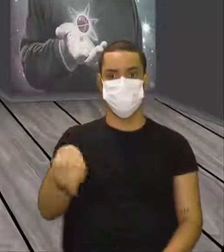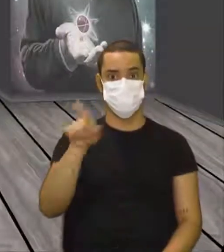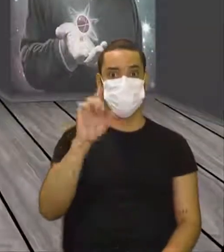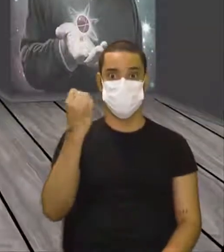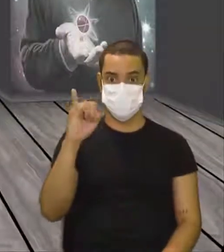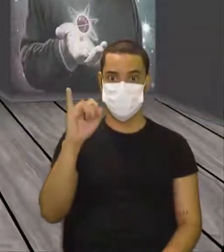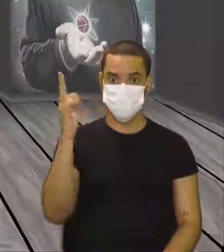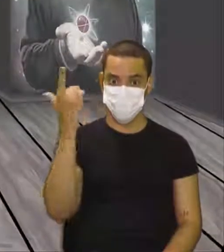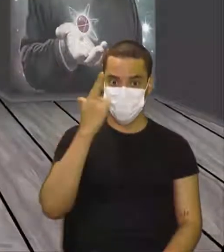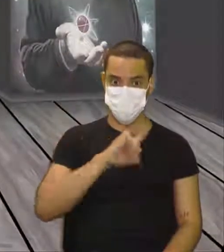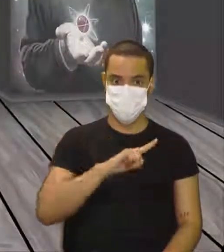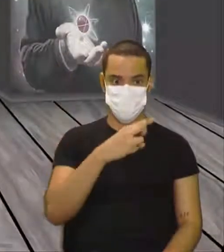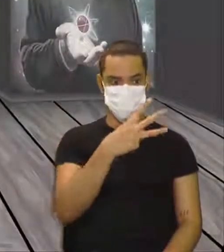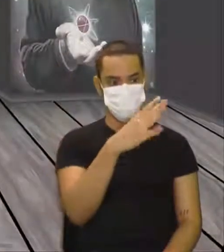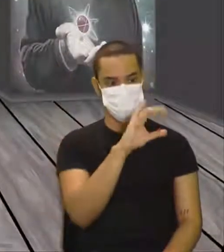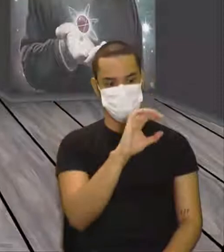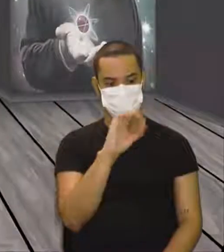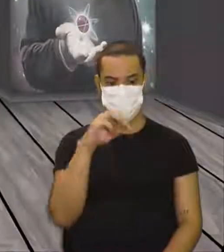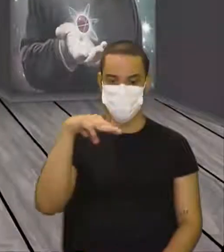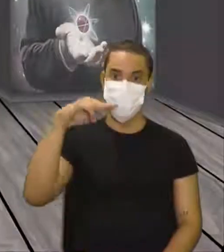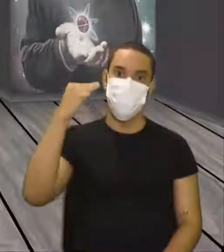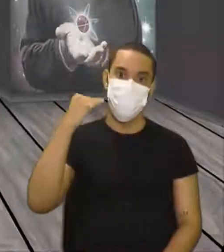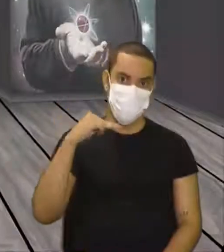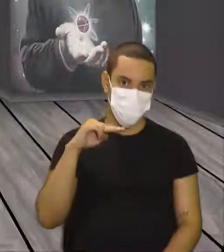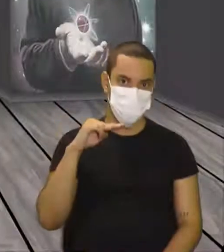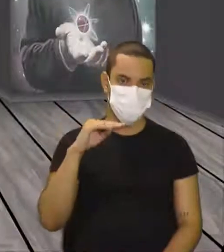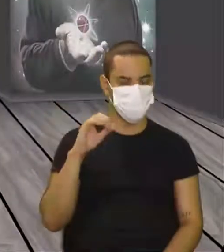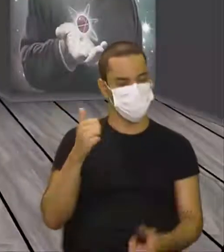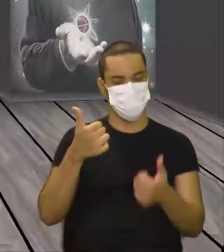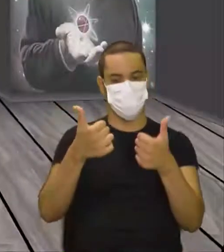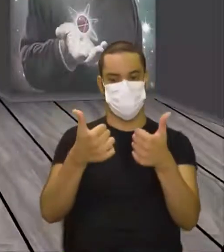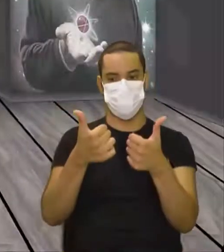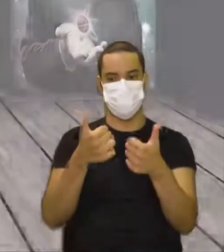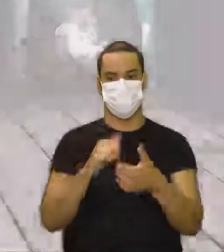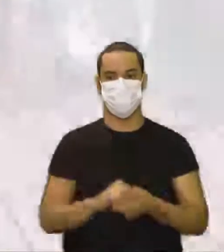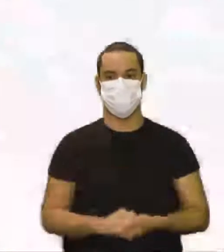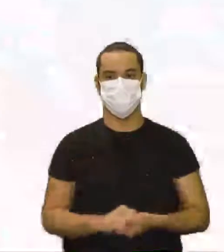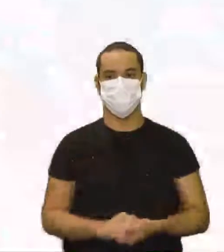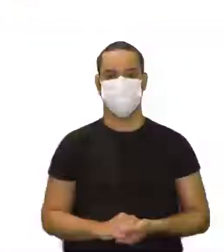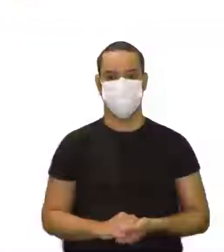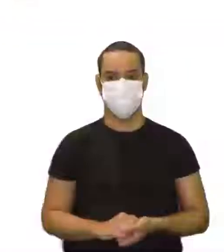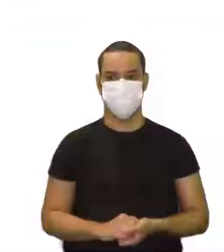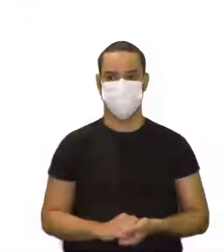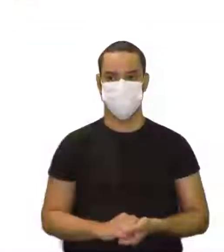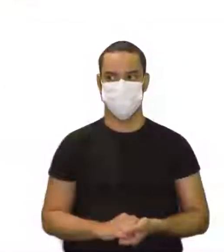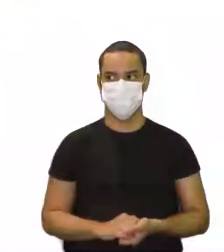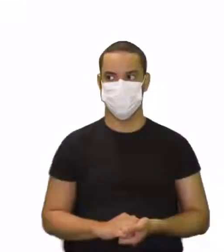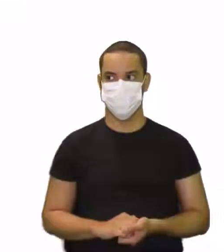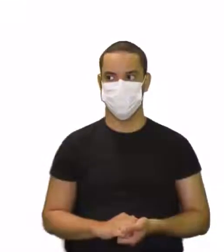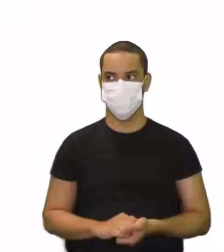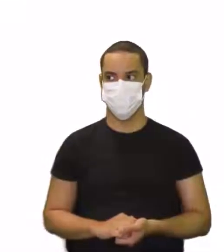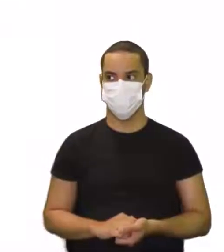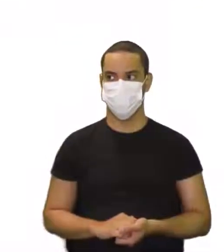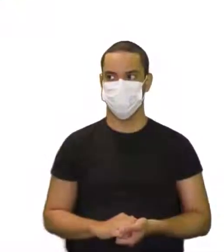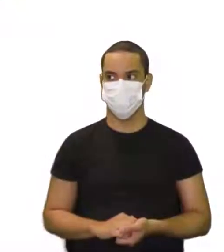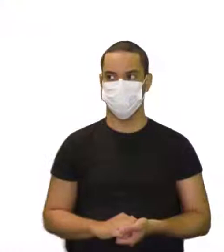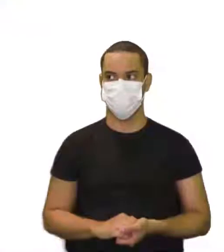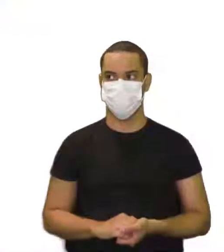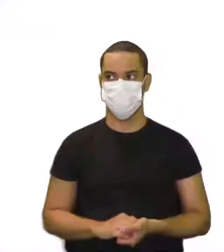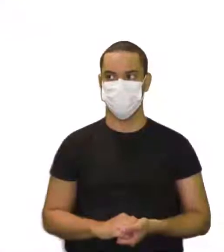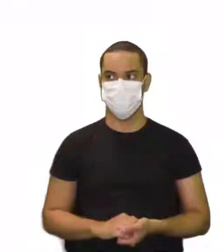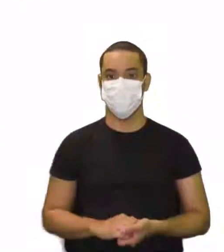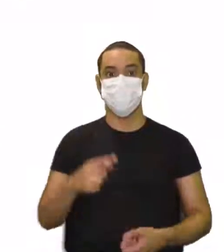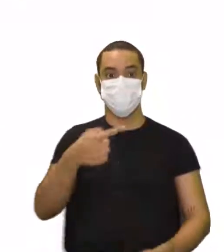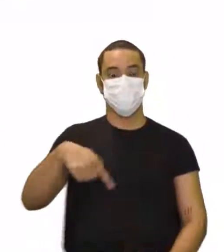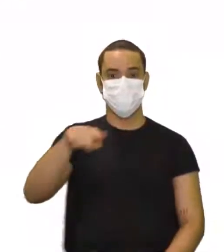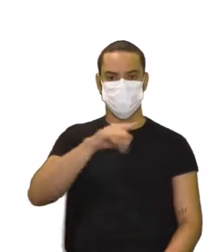final de 300 milhões de metros por segundo, certo? Então vamos dar uma olhada lá? Bom, então já